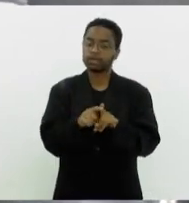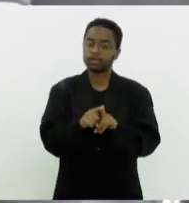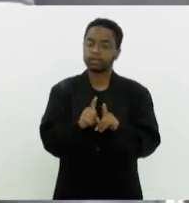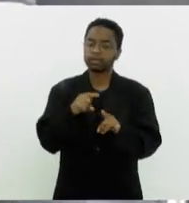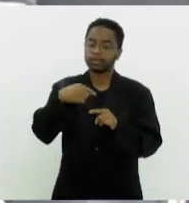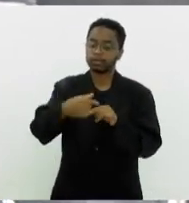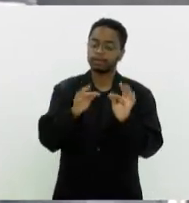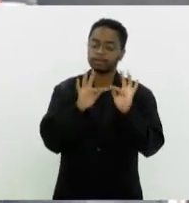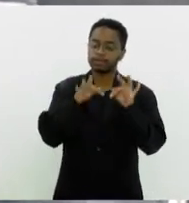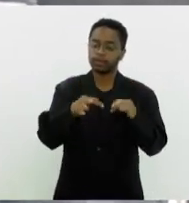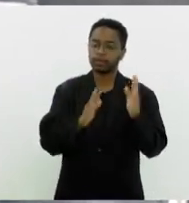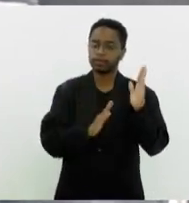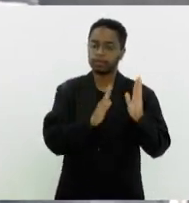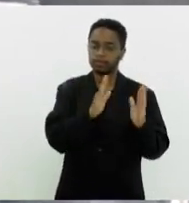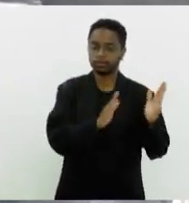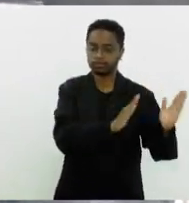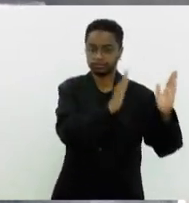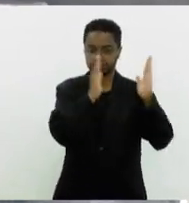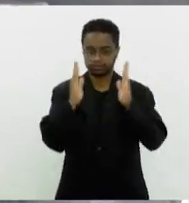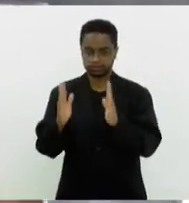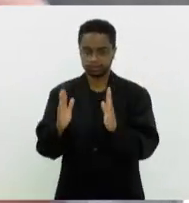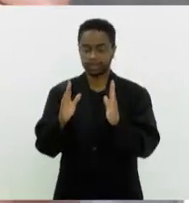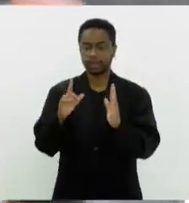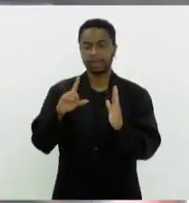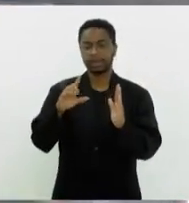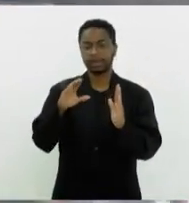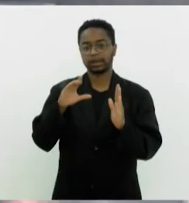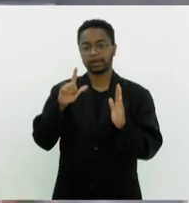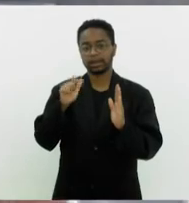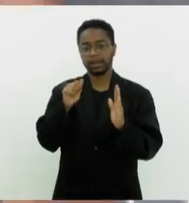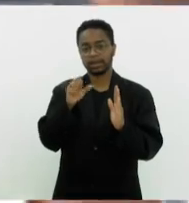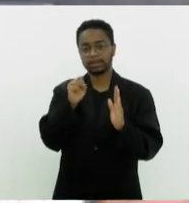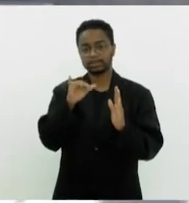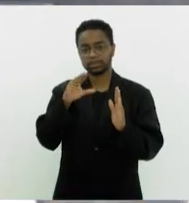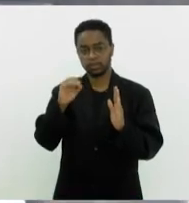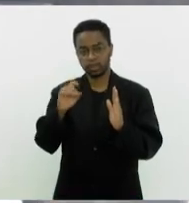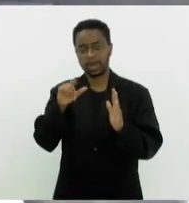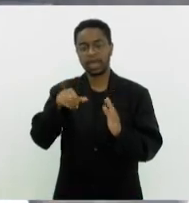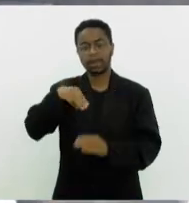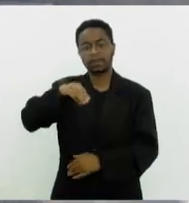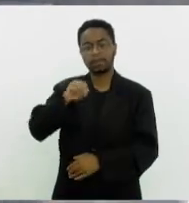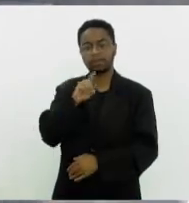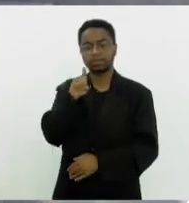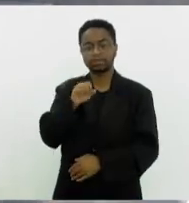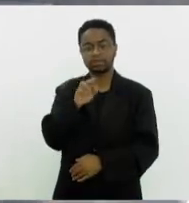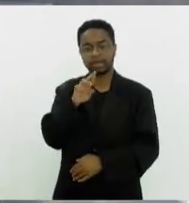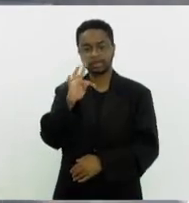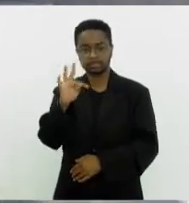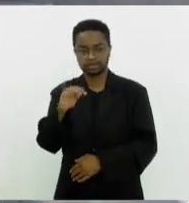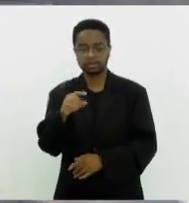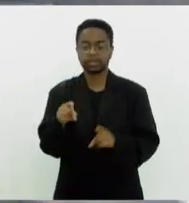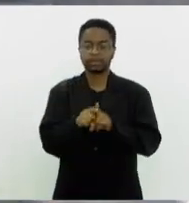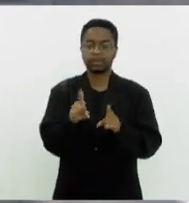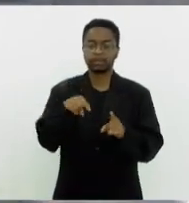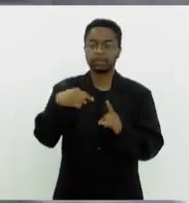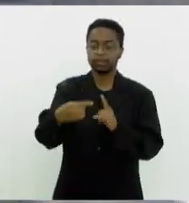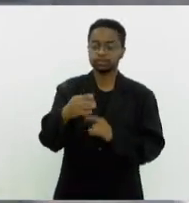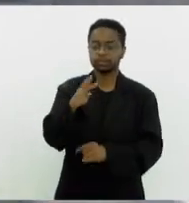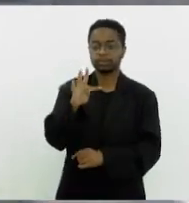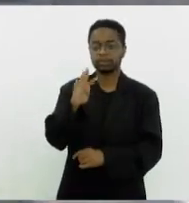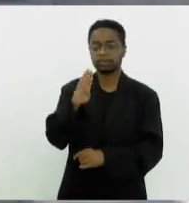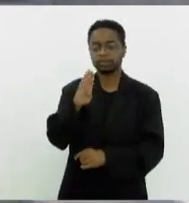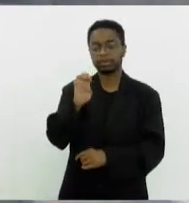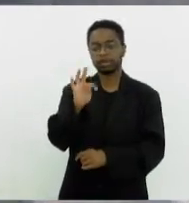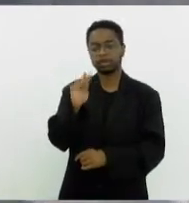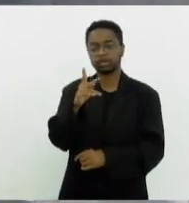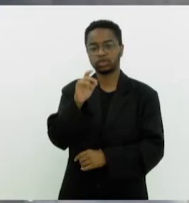período. Depois, no período clássico, com Mozart, que foi o maior prodígio de todos os tempos. Aí depois Beethoven, que quebra essa barreira